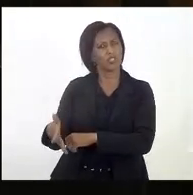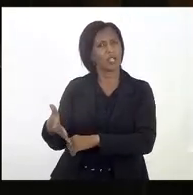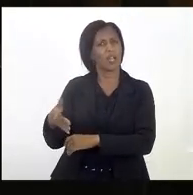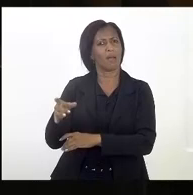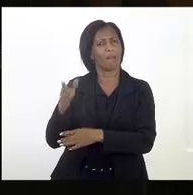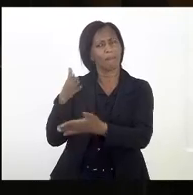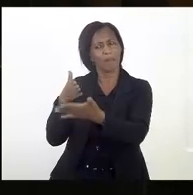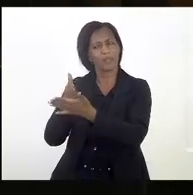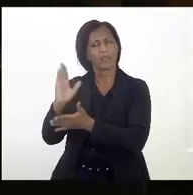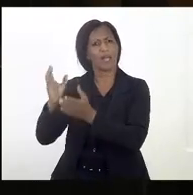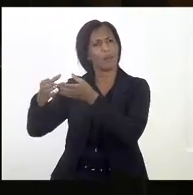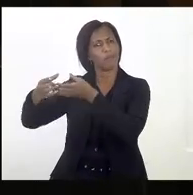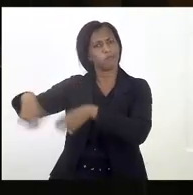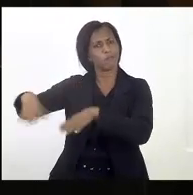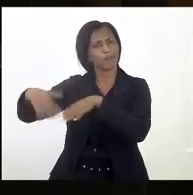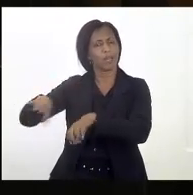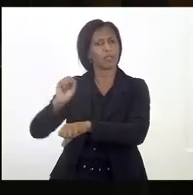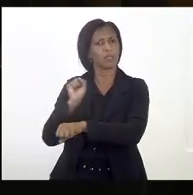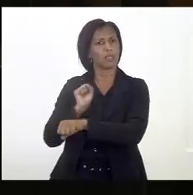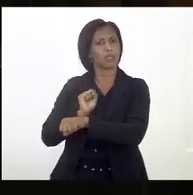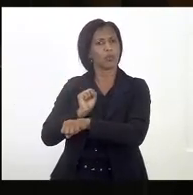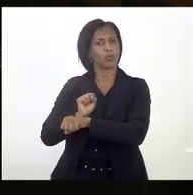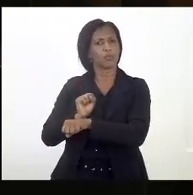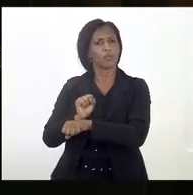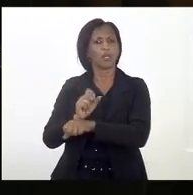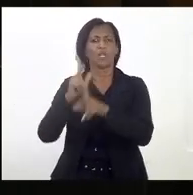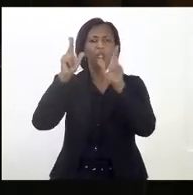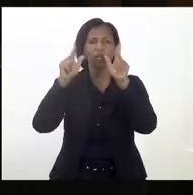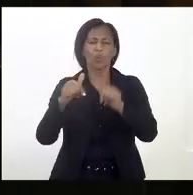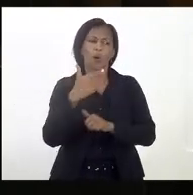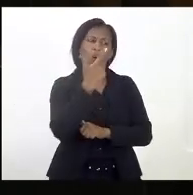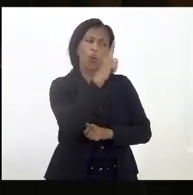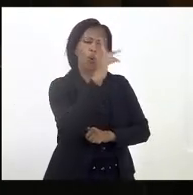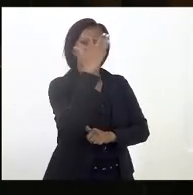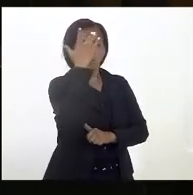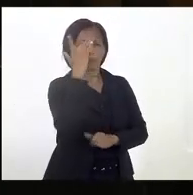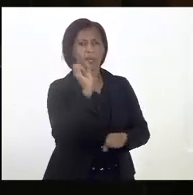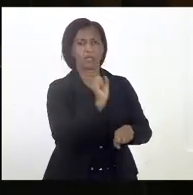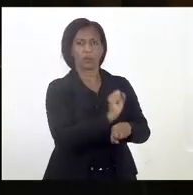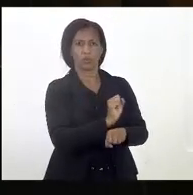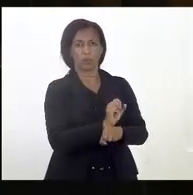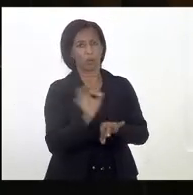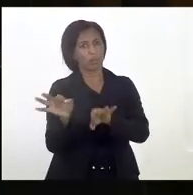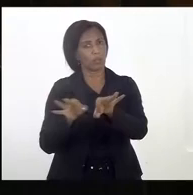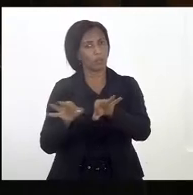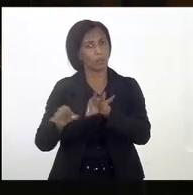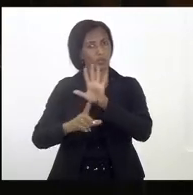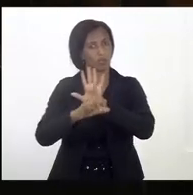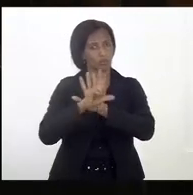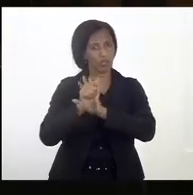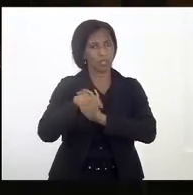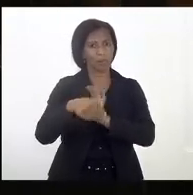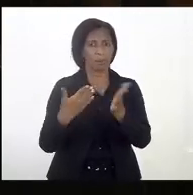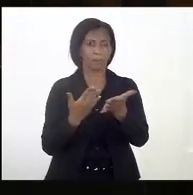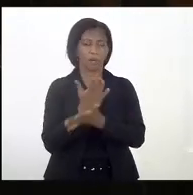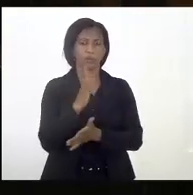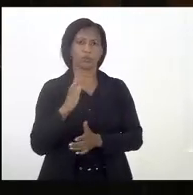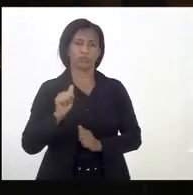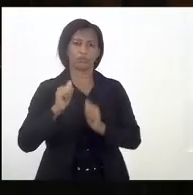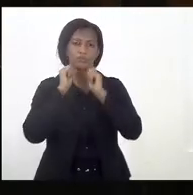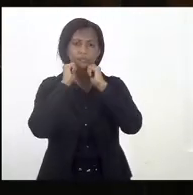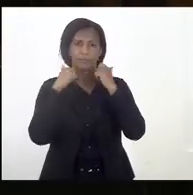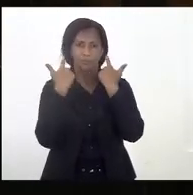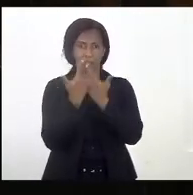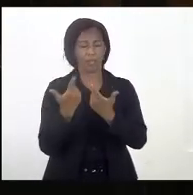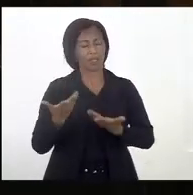no concurso público e aguardam a exemplo de outras carreiras do chamamento agora tem um projeto de lei aprovado nessa casa que